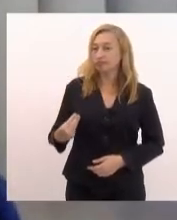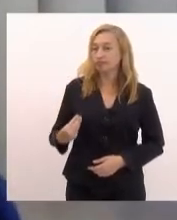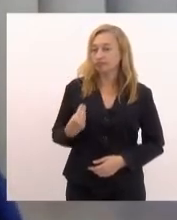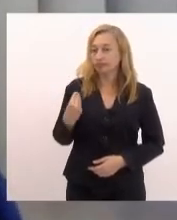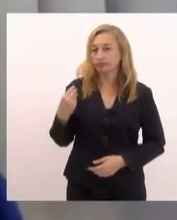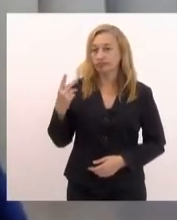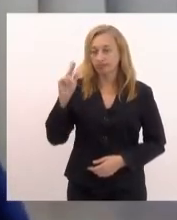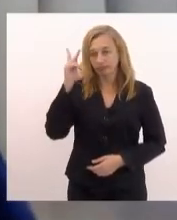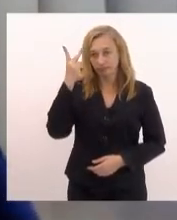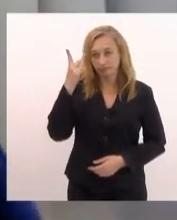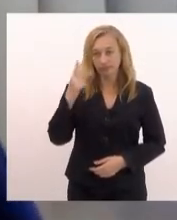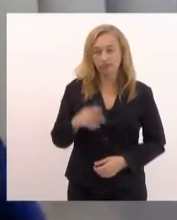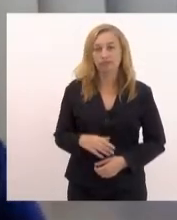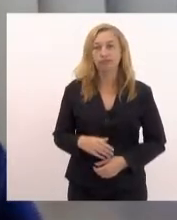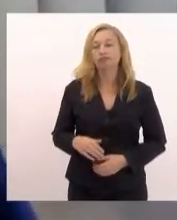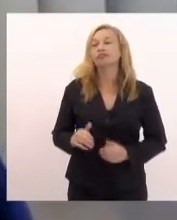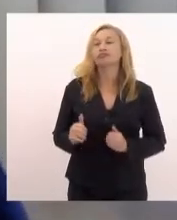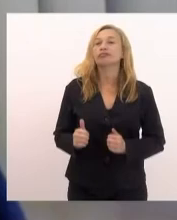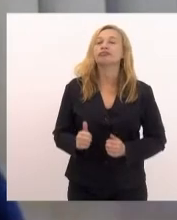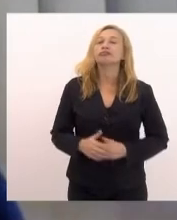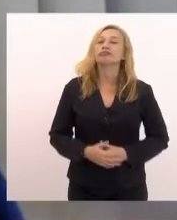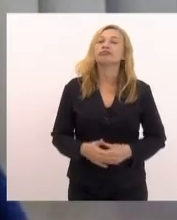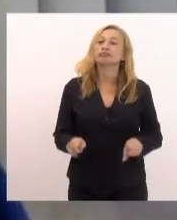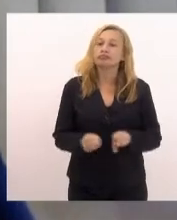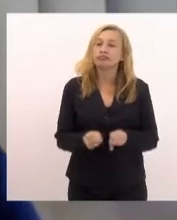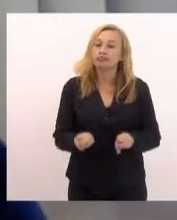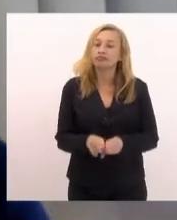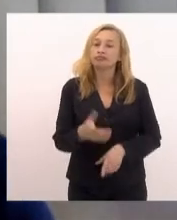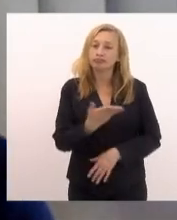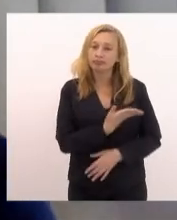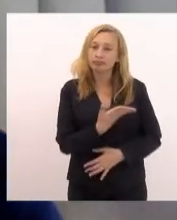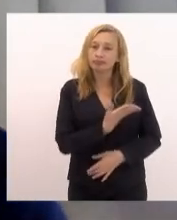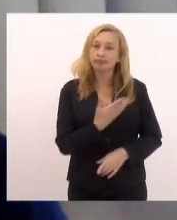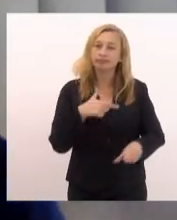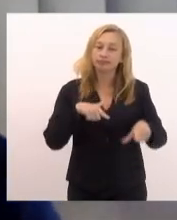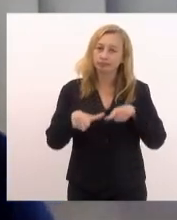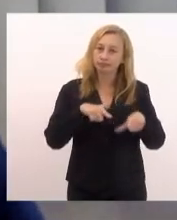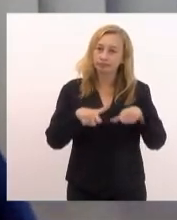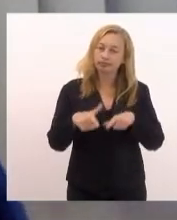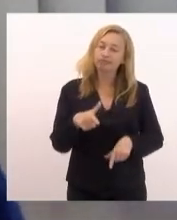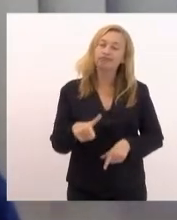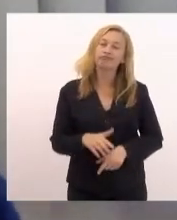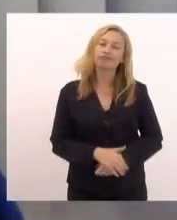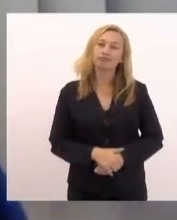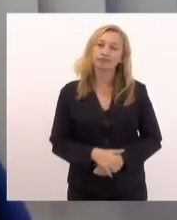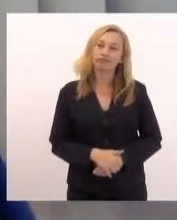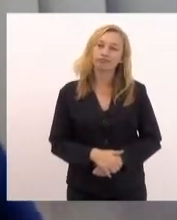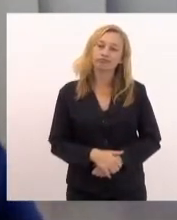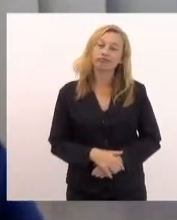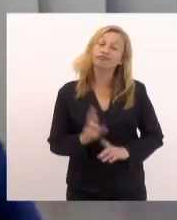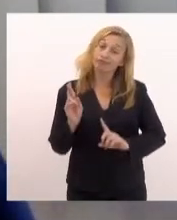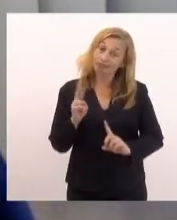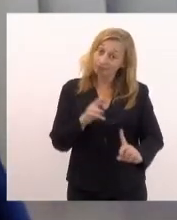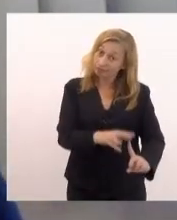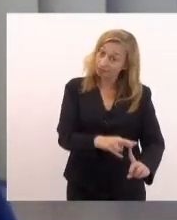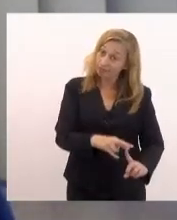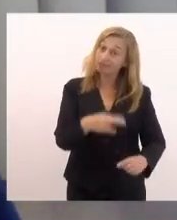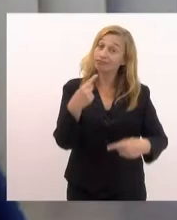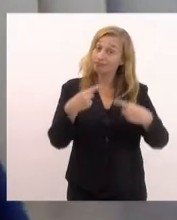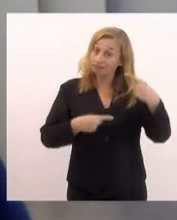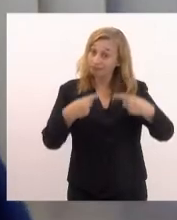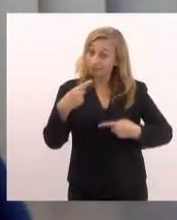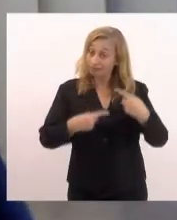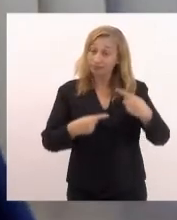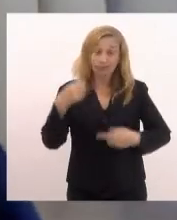e à companheira, né, que foi minha colega de trabalho, é minha amiga, minha referência política,